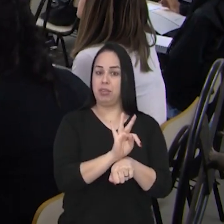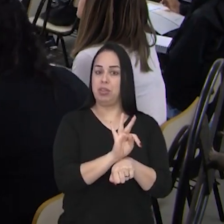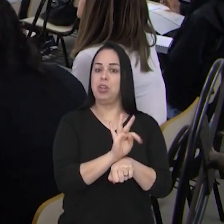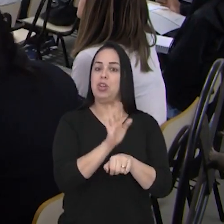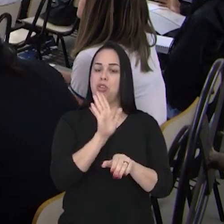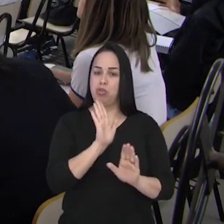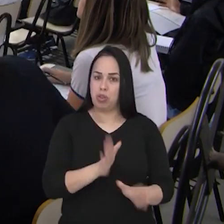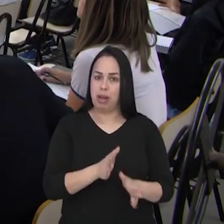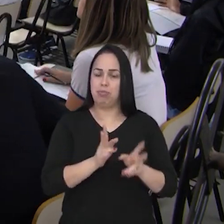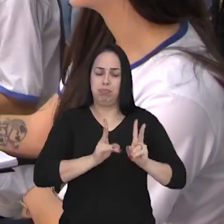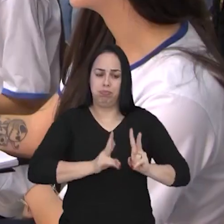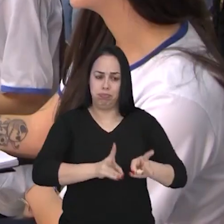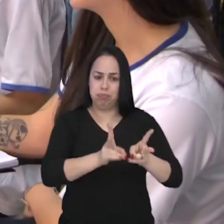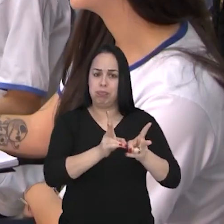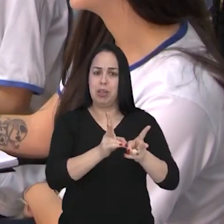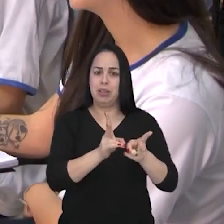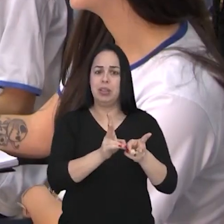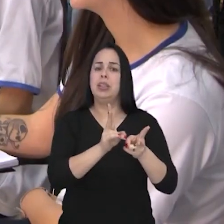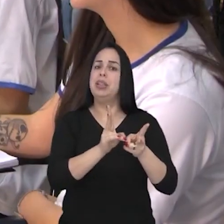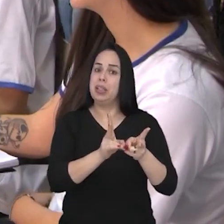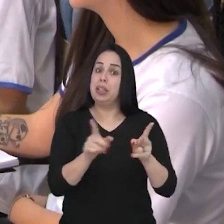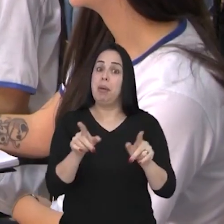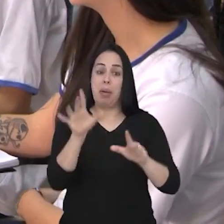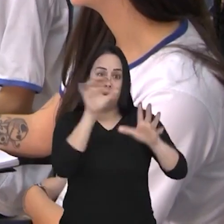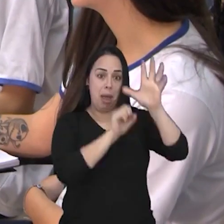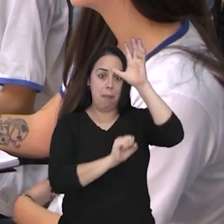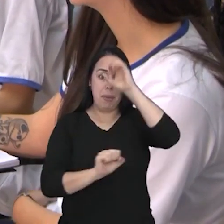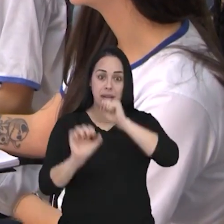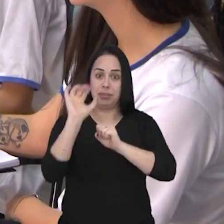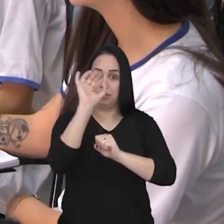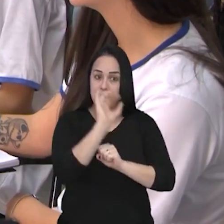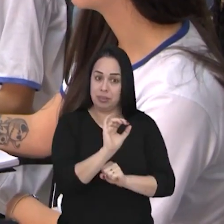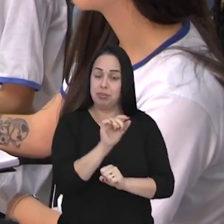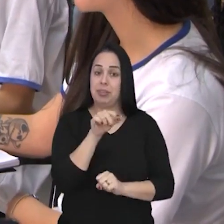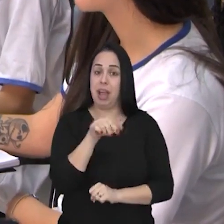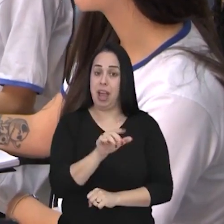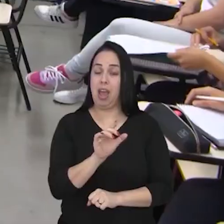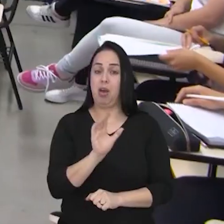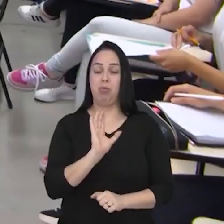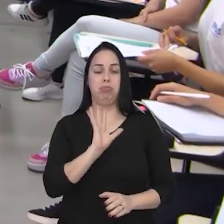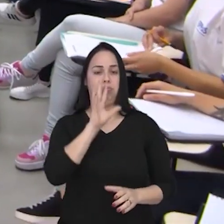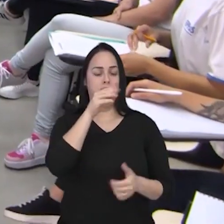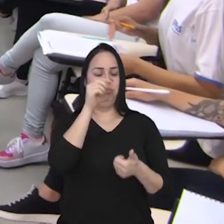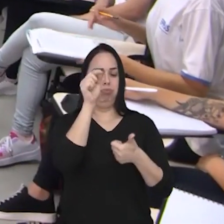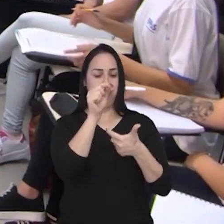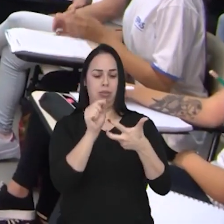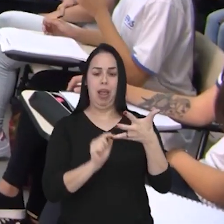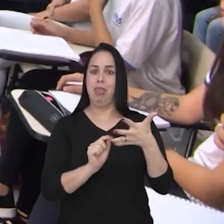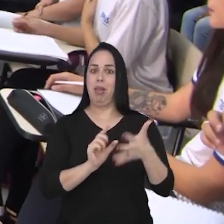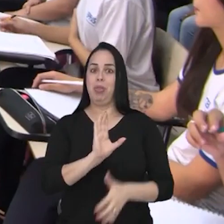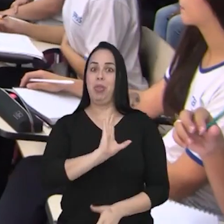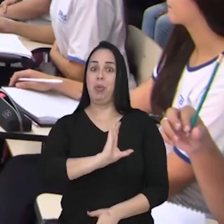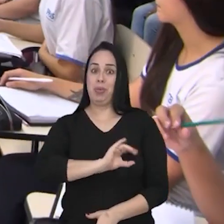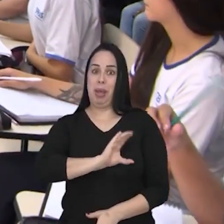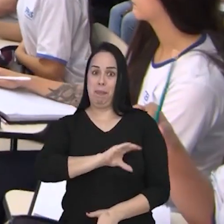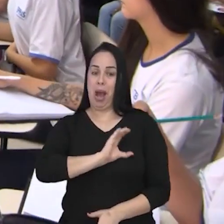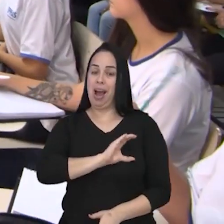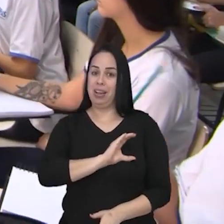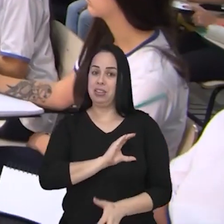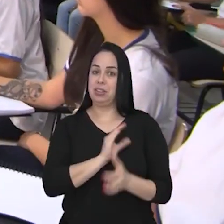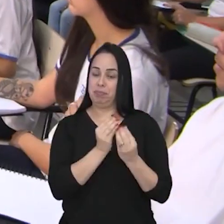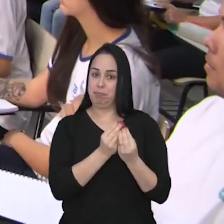médio, formação inicial e continuada e programa de aprendizagem. Essas são algumas das